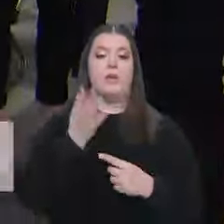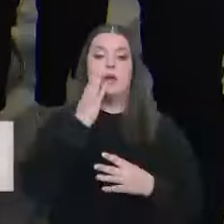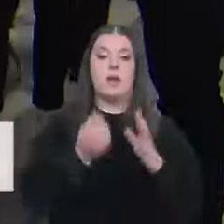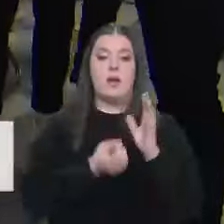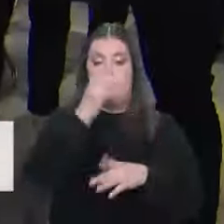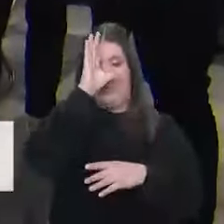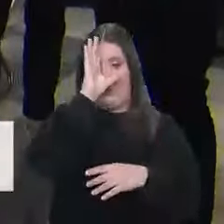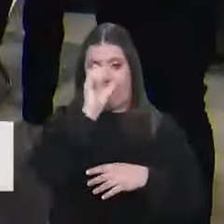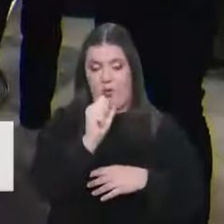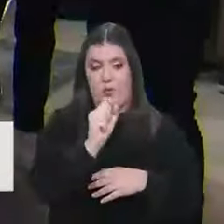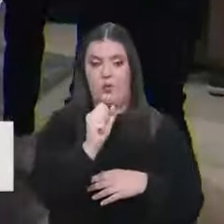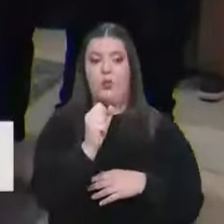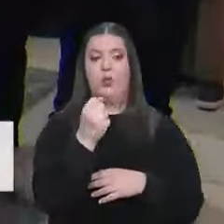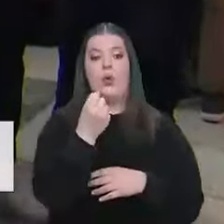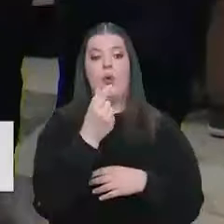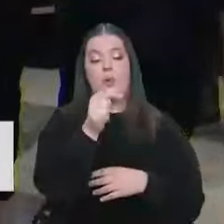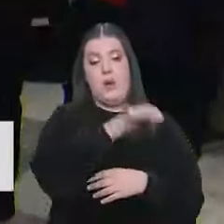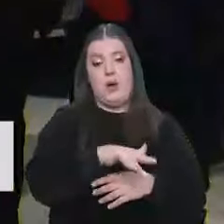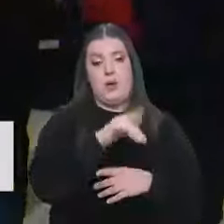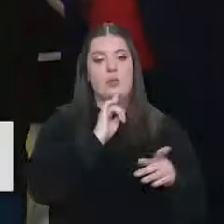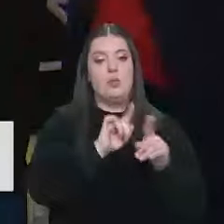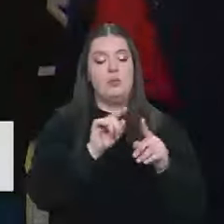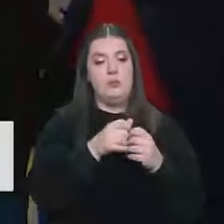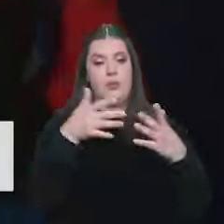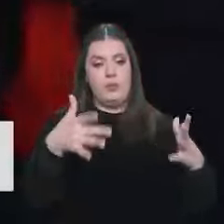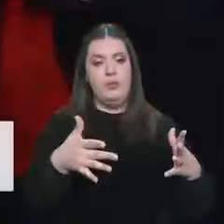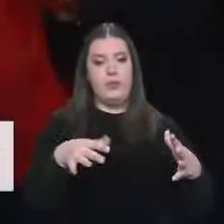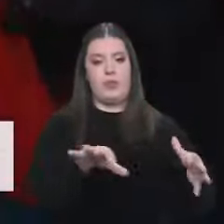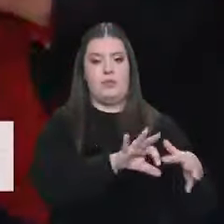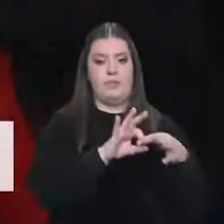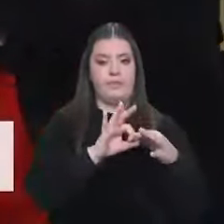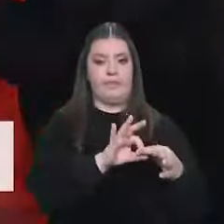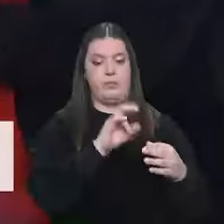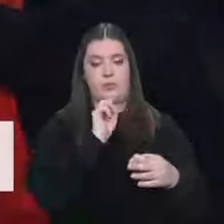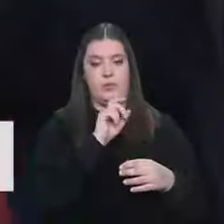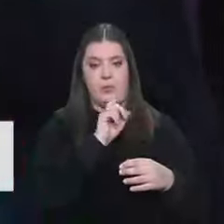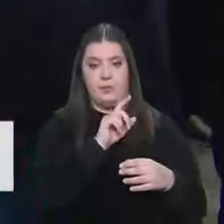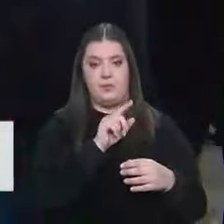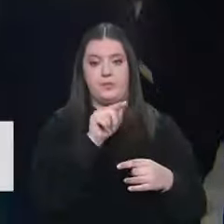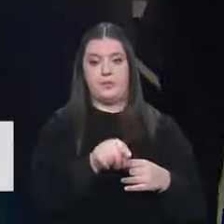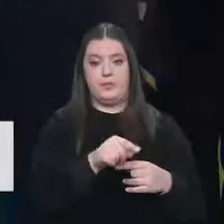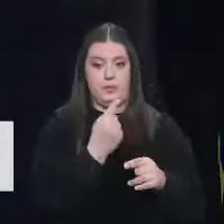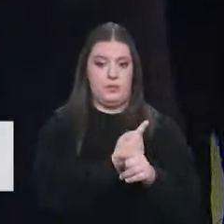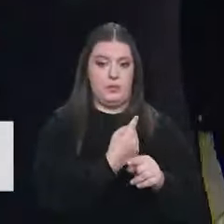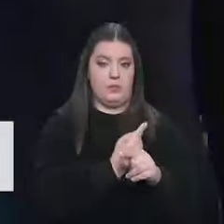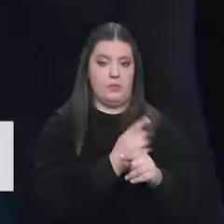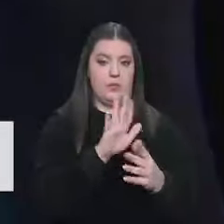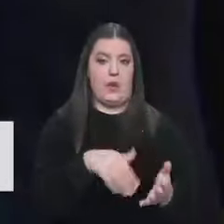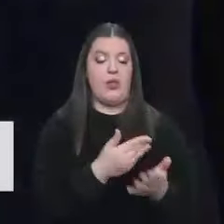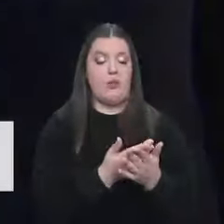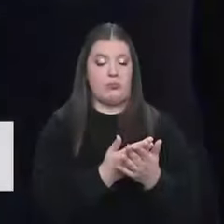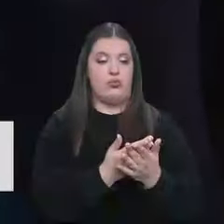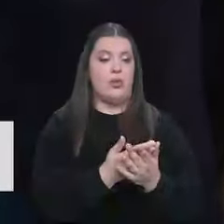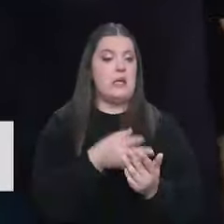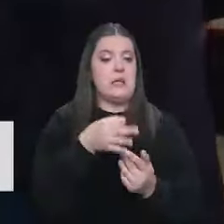governo um campo político que seja o mais alargado e mais coeso possível essa é uma questão e portanto damos o que